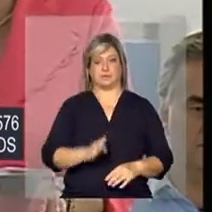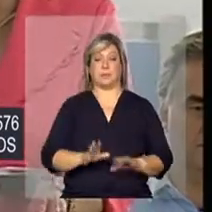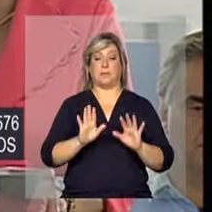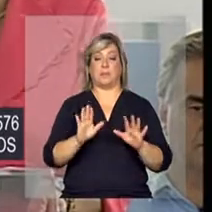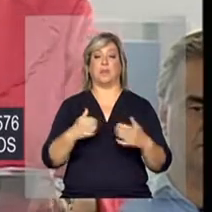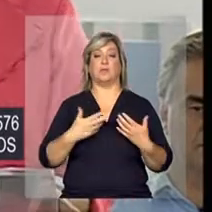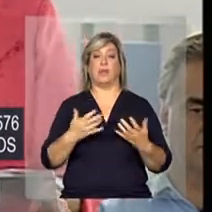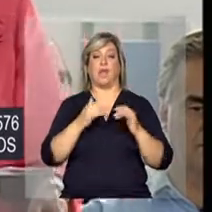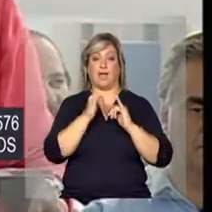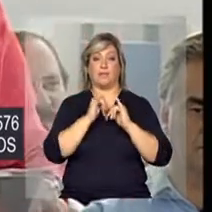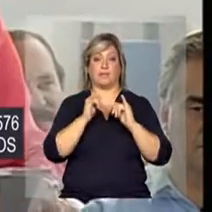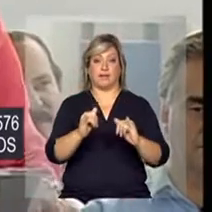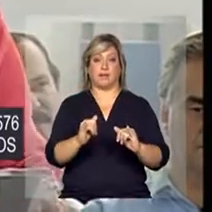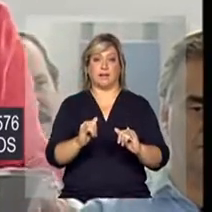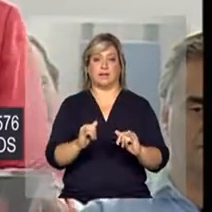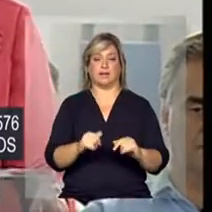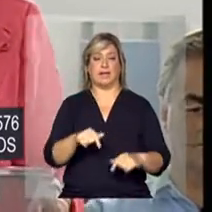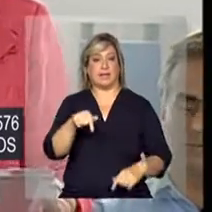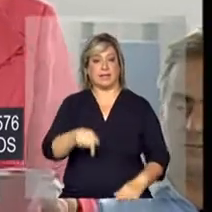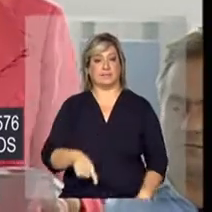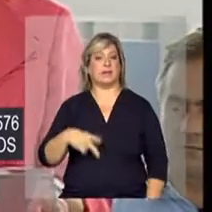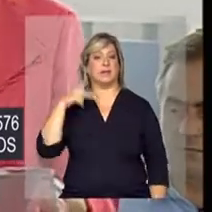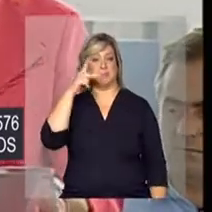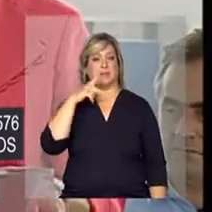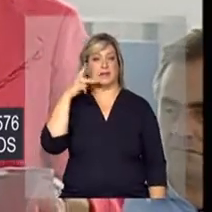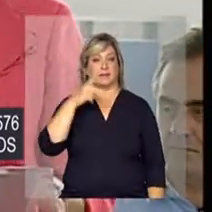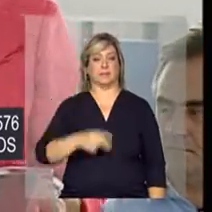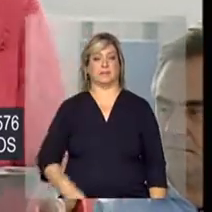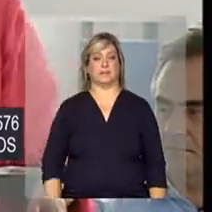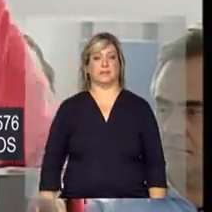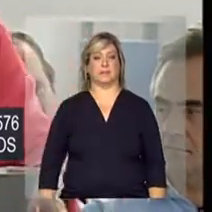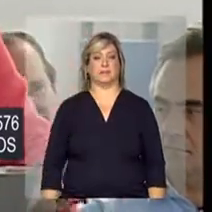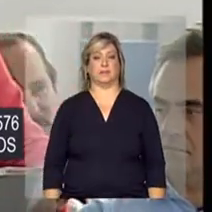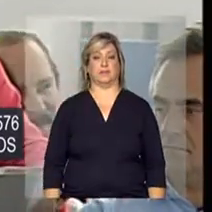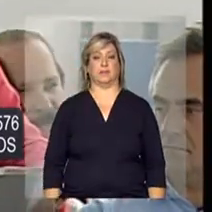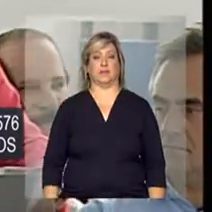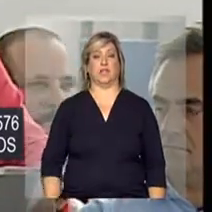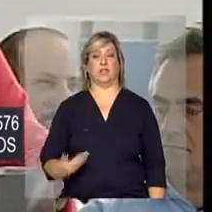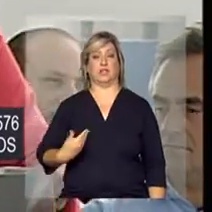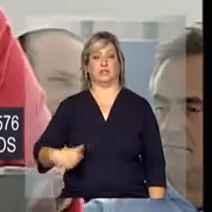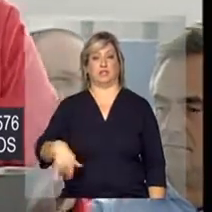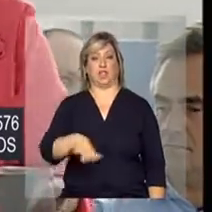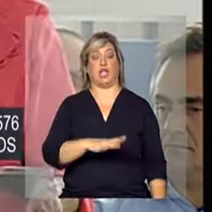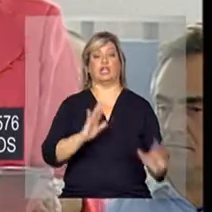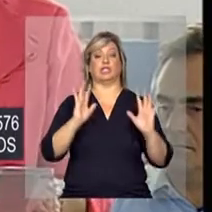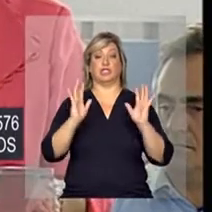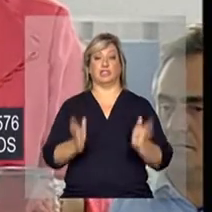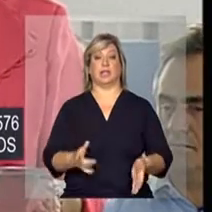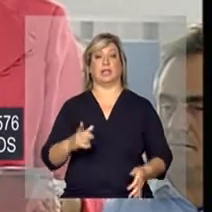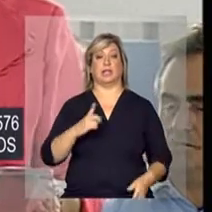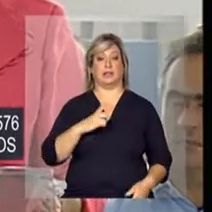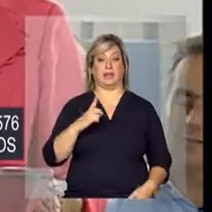queria dizer aqui na Paraíba, nós já temos aqui